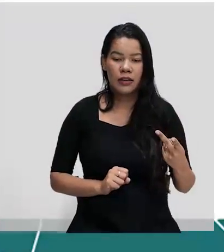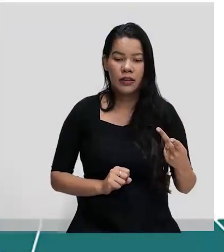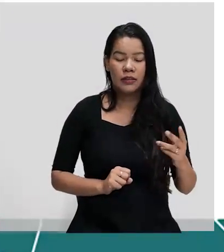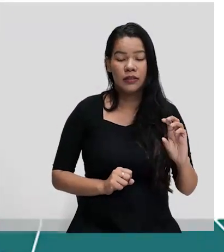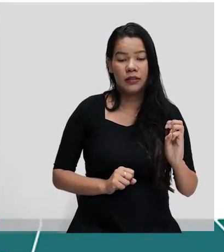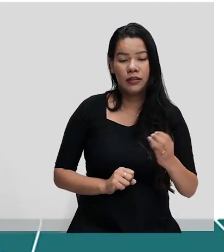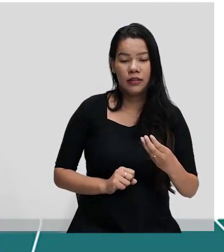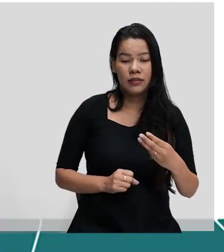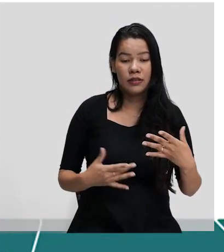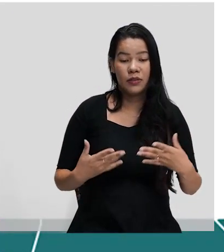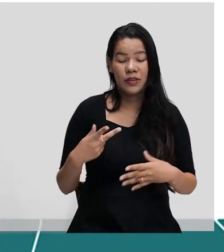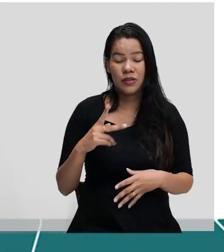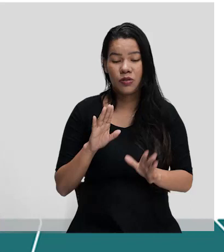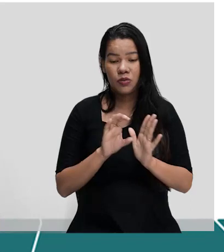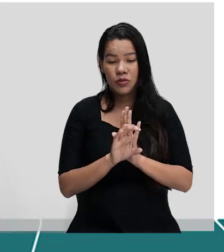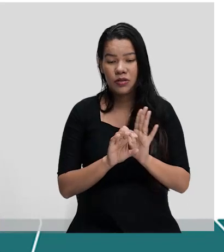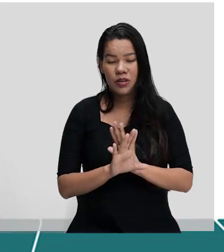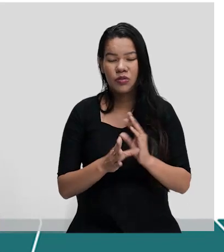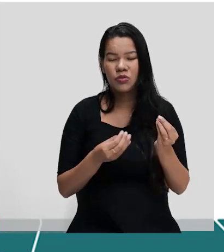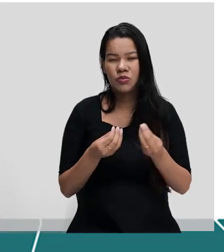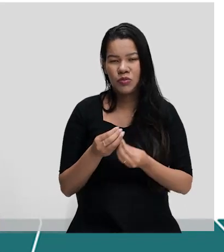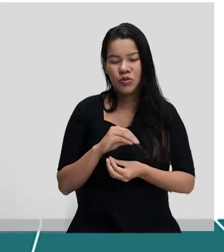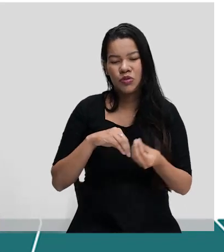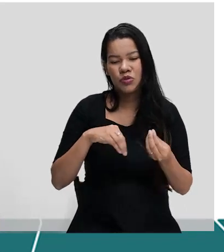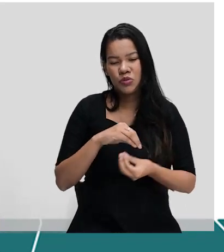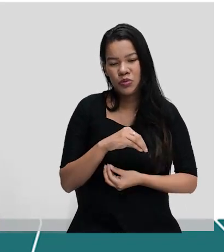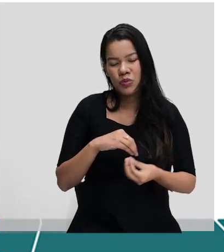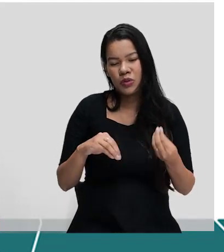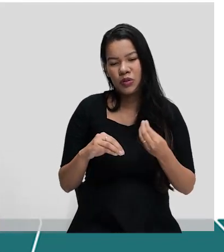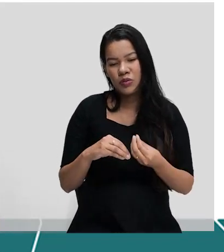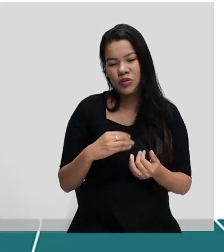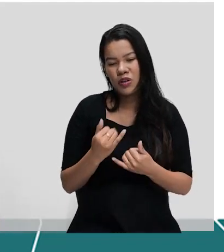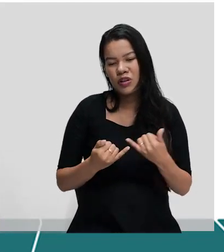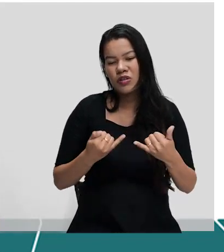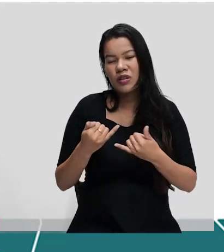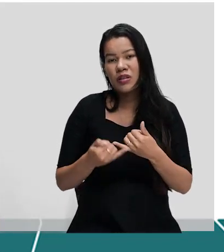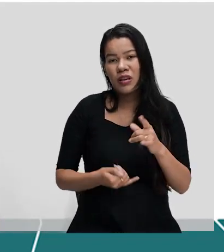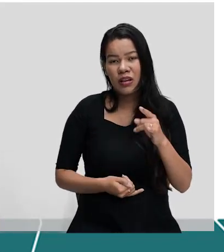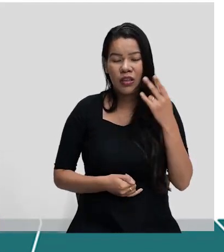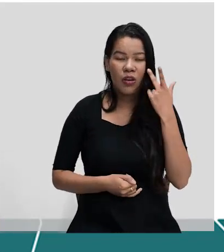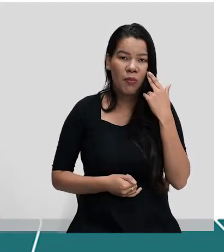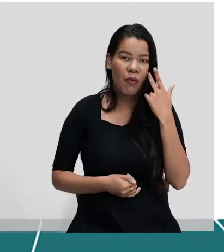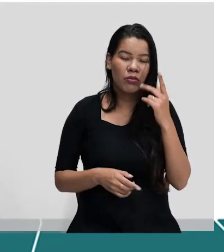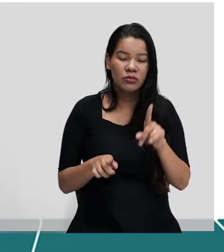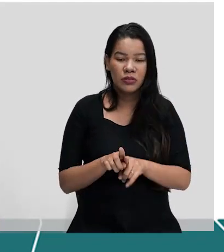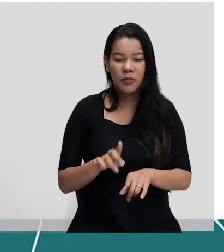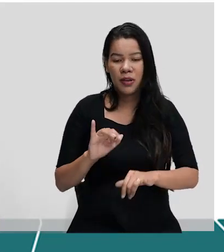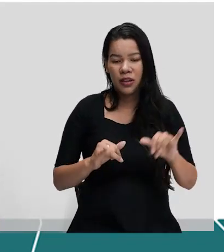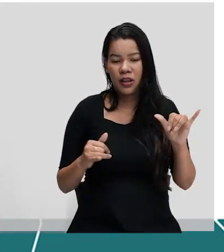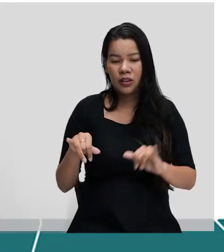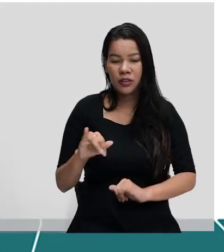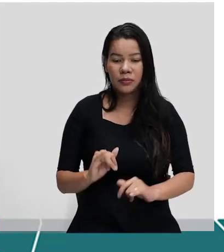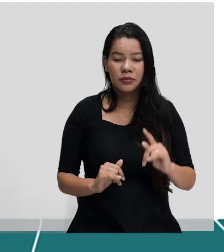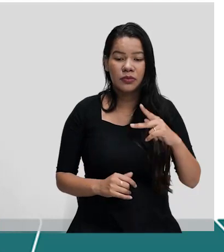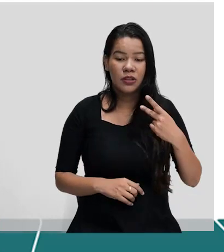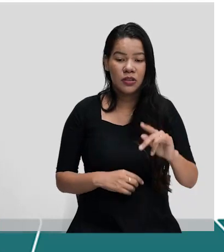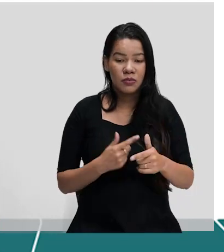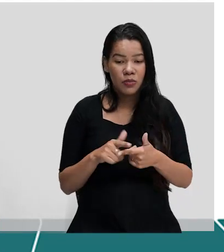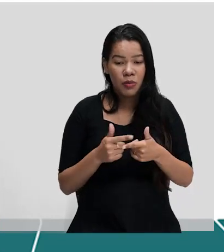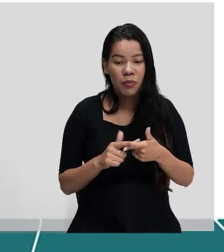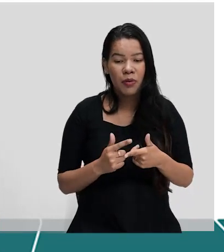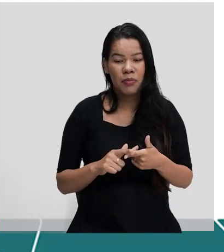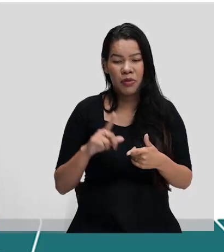como reagentes é muito comum também na química. Nesses problemas, a